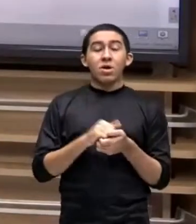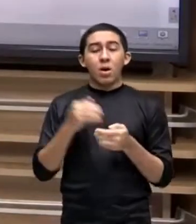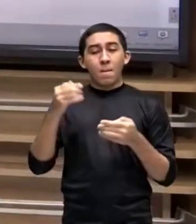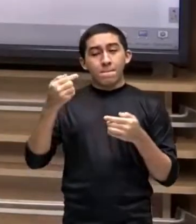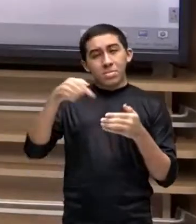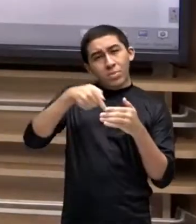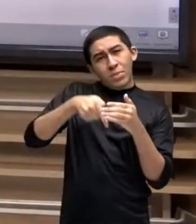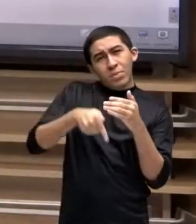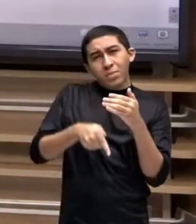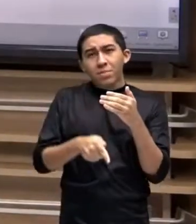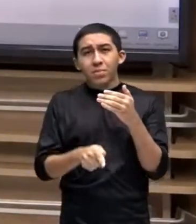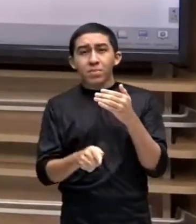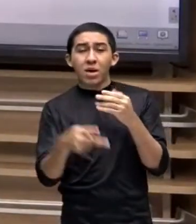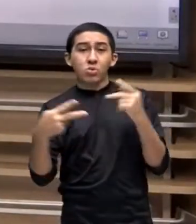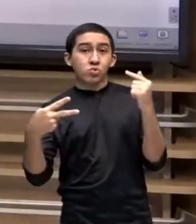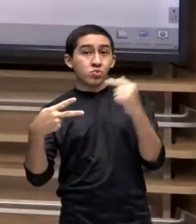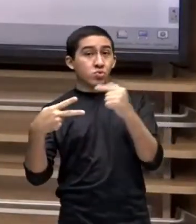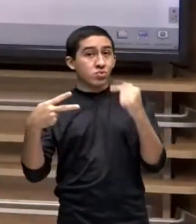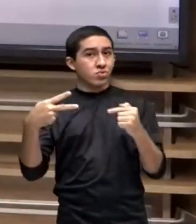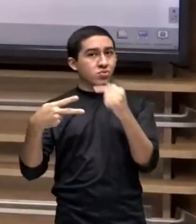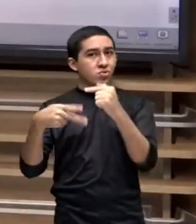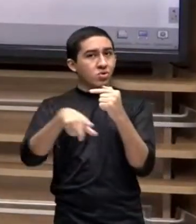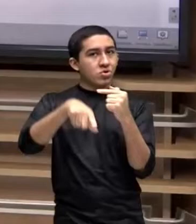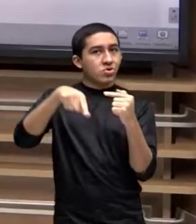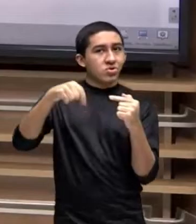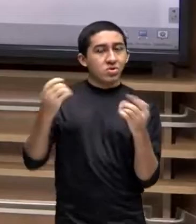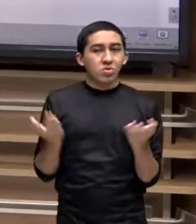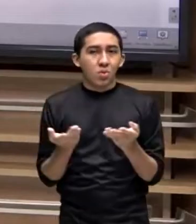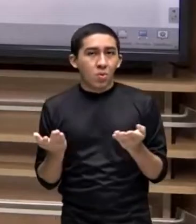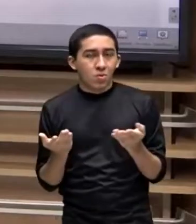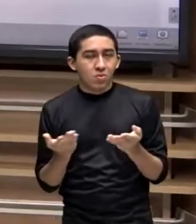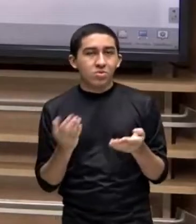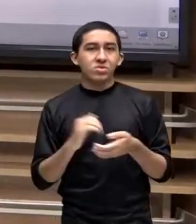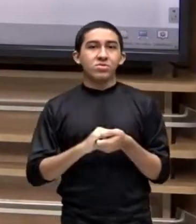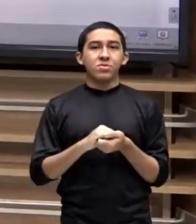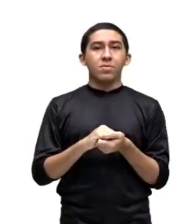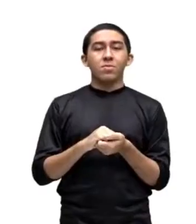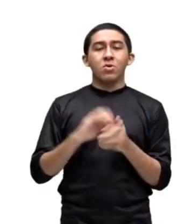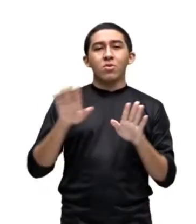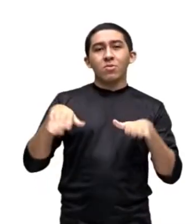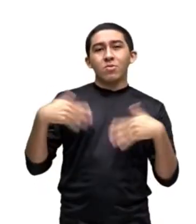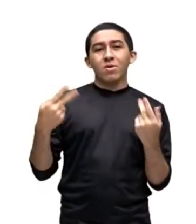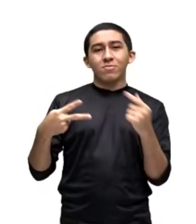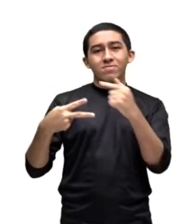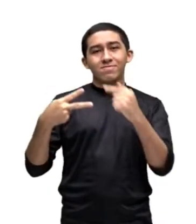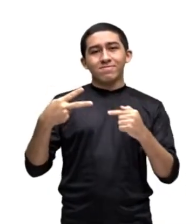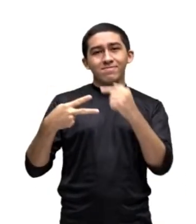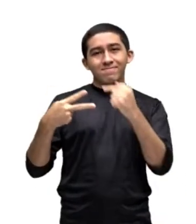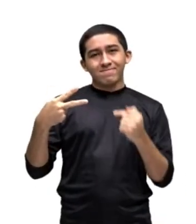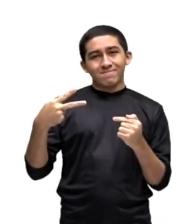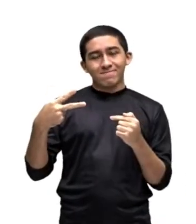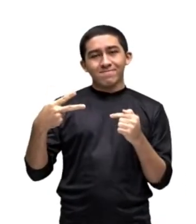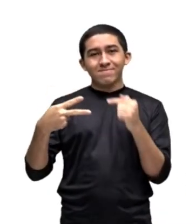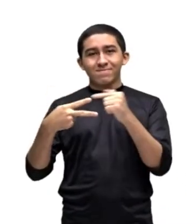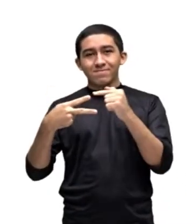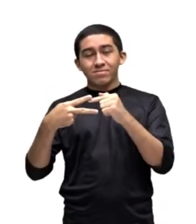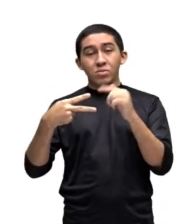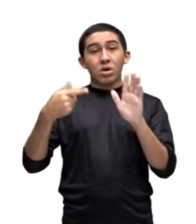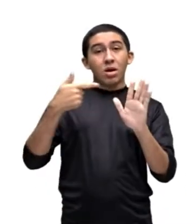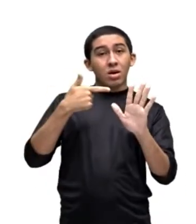aprofundar nesses dois tipos que foram selecionados para esta aula, ok? Olha aí, quais são esses dois tipos?